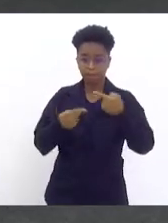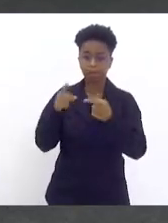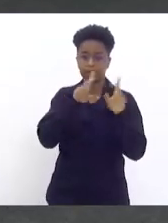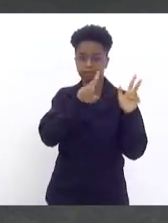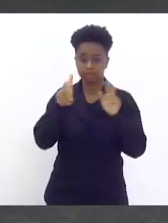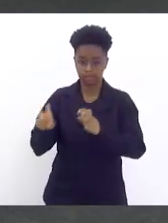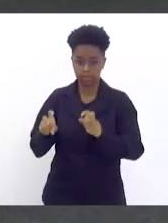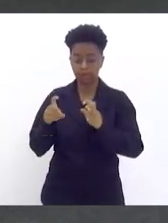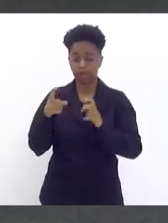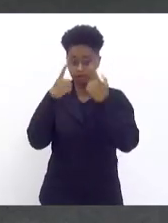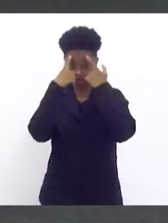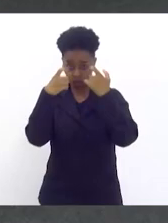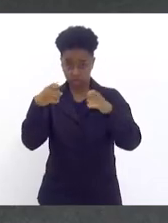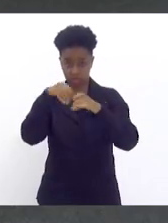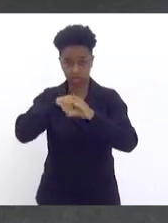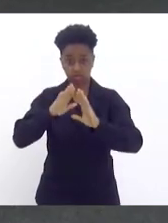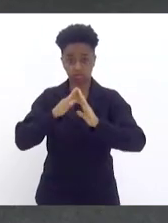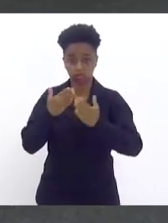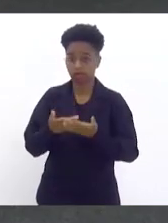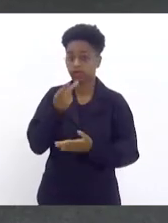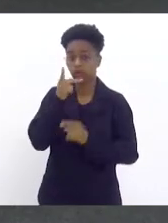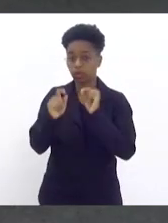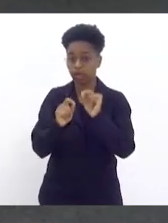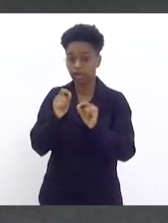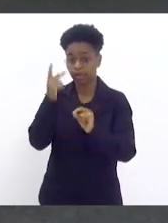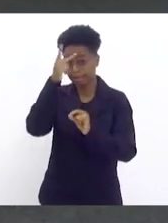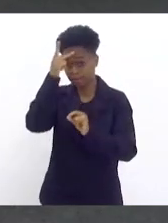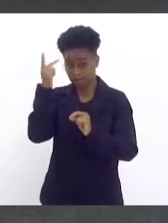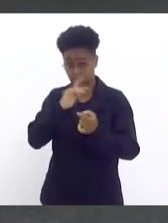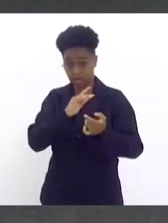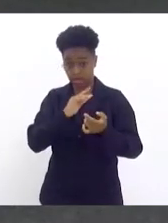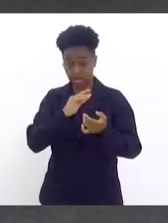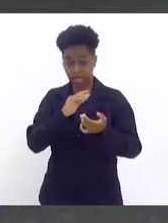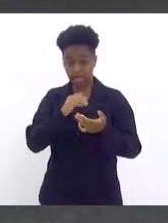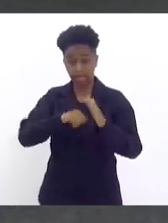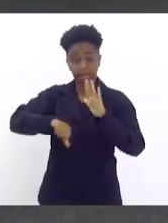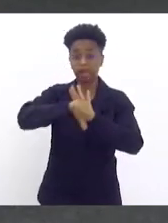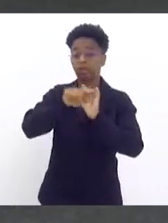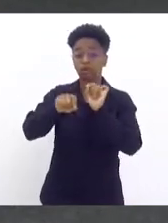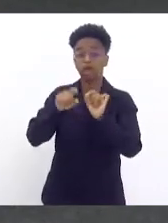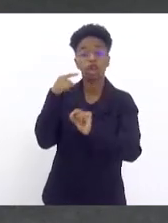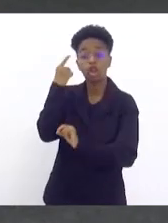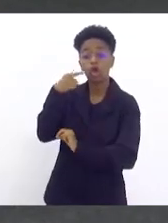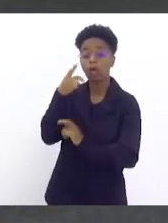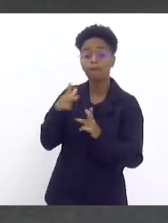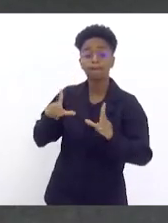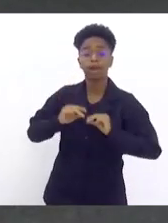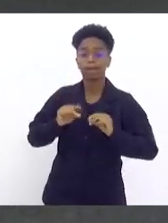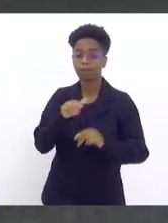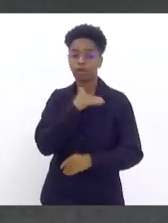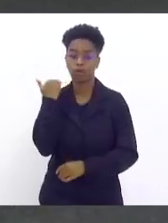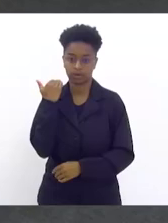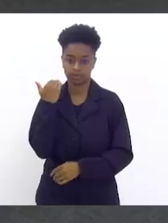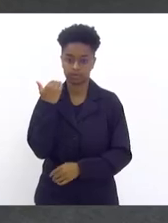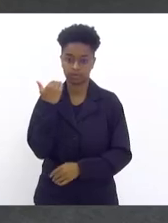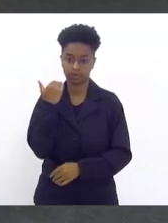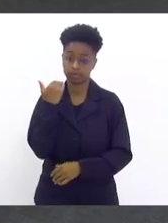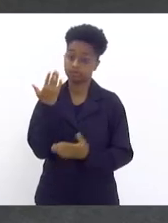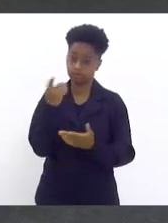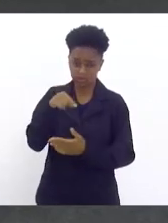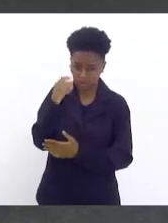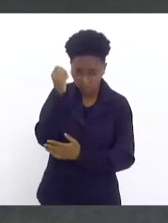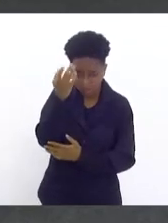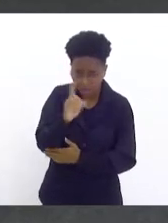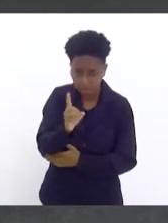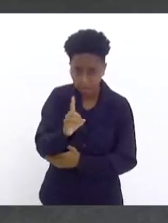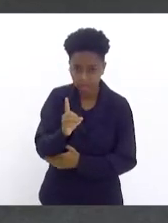da violência nas escolas que quem pratica aquele crime era um louco que merecia morrer quem não se lembra